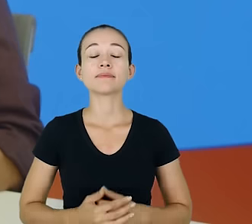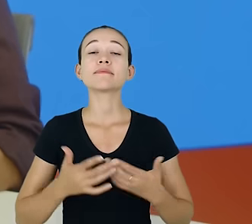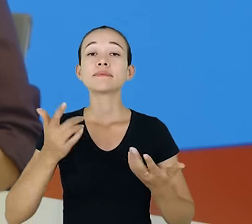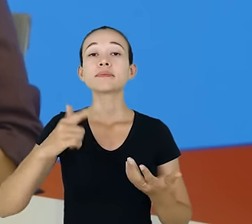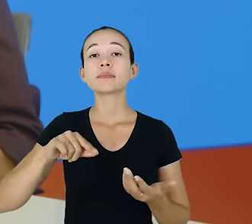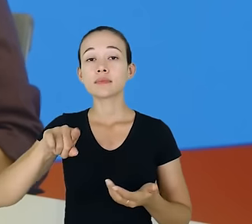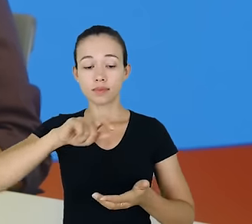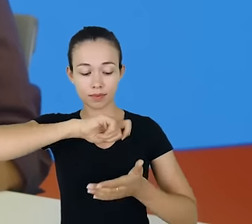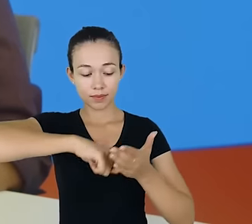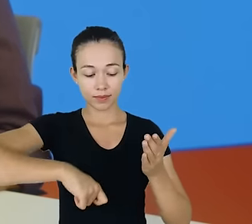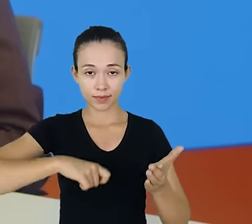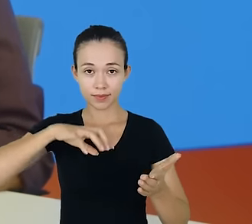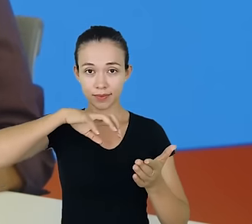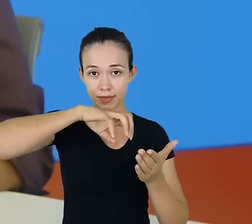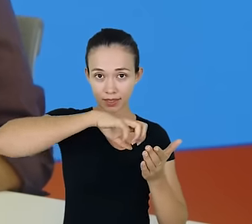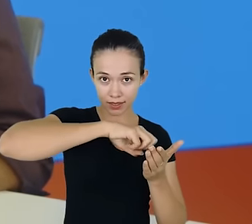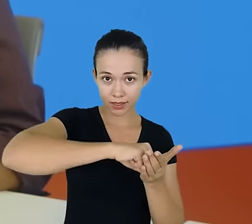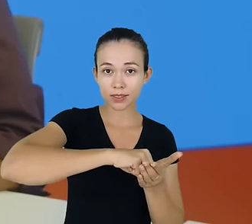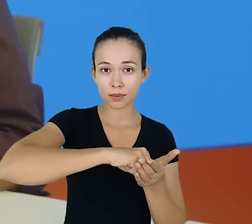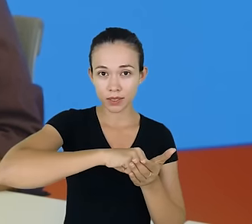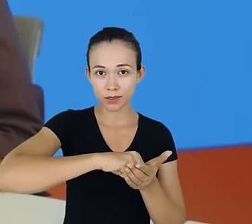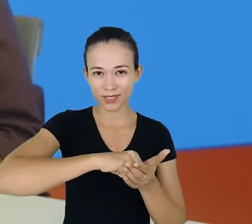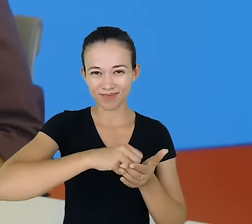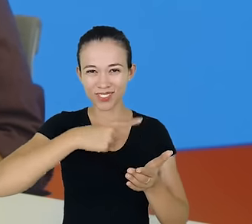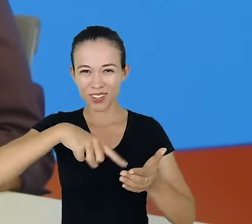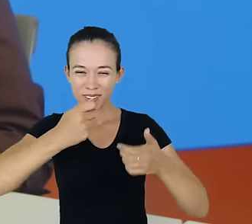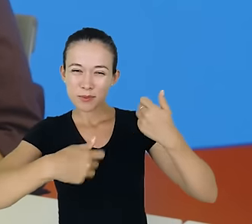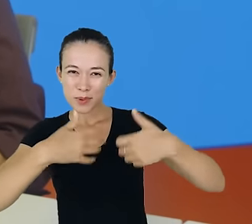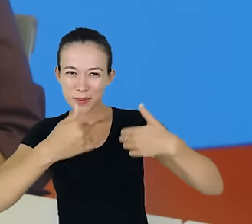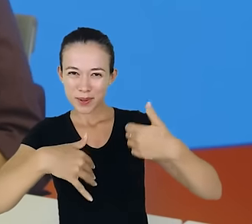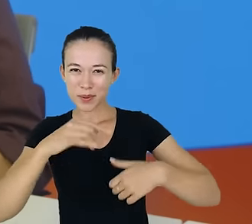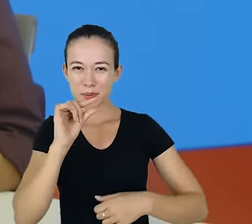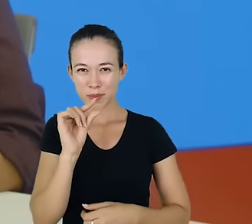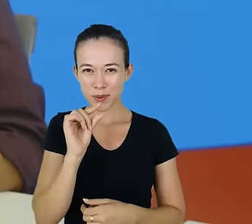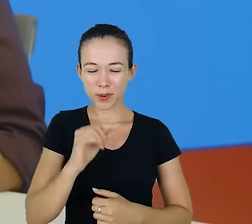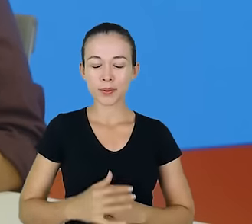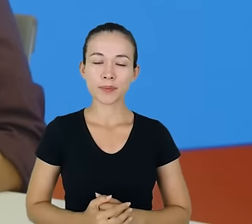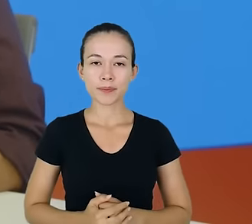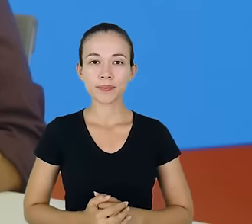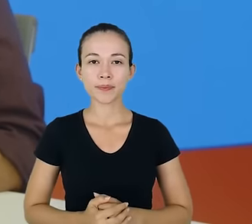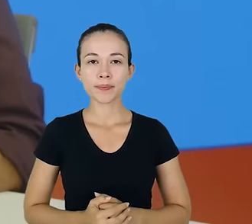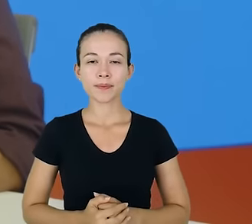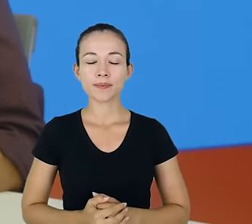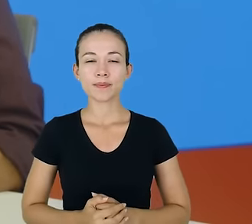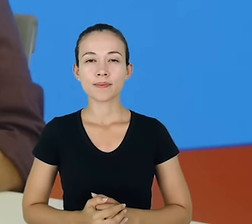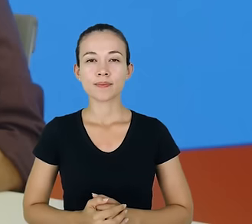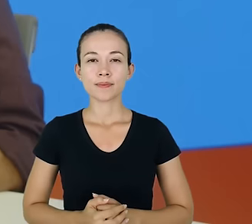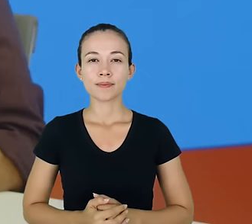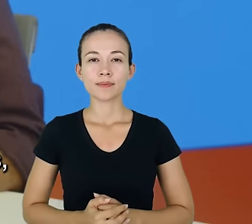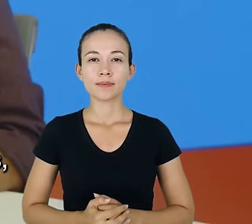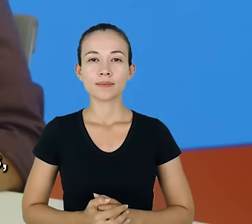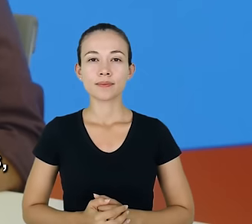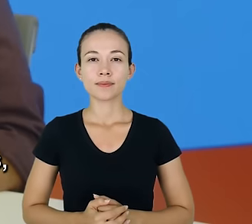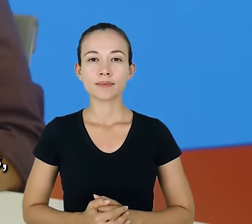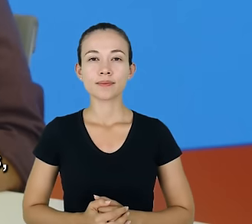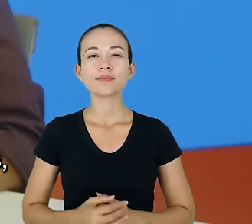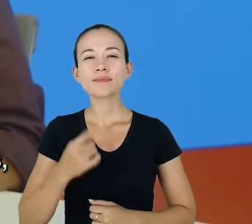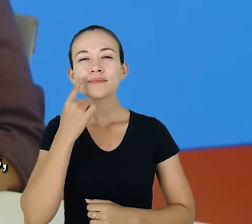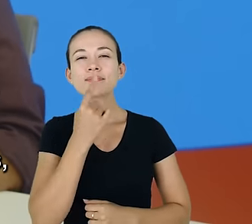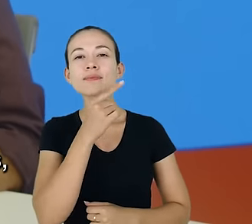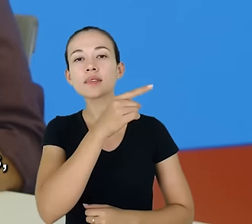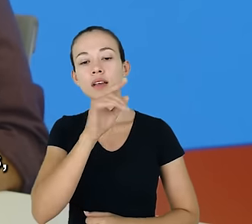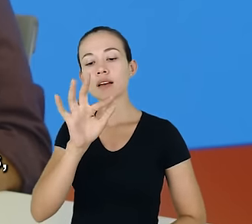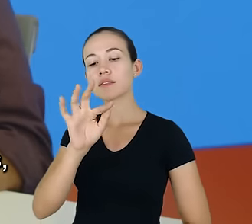que é o que a gente vai falar um pouquinho aqui né Eh até percebo a a secretaria da